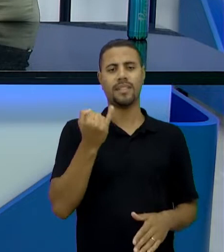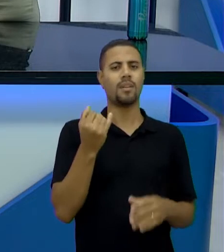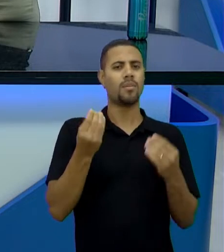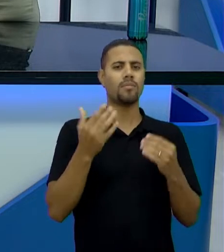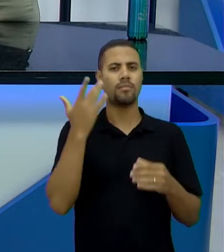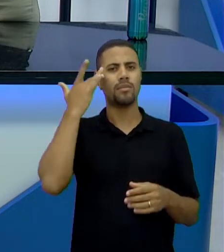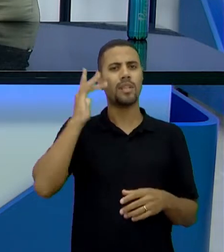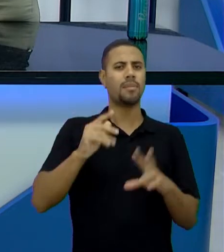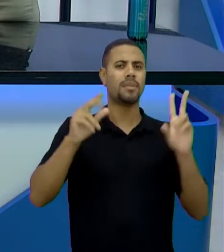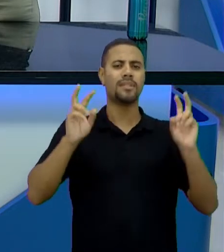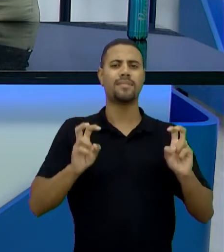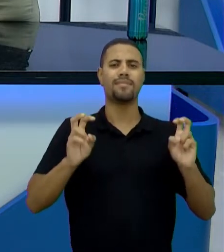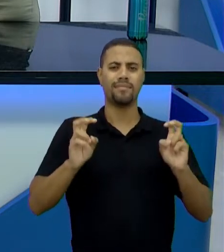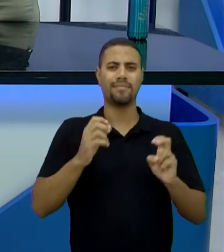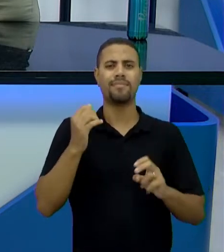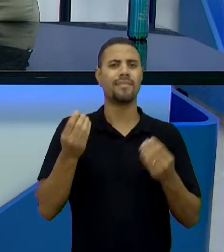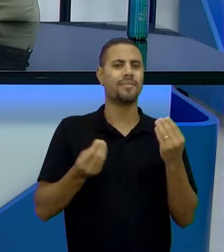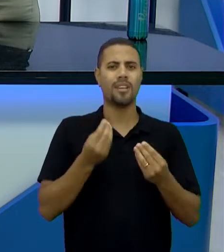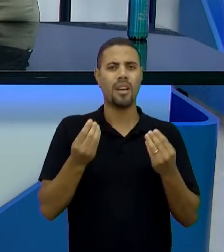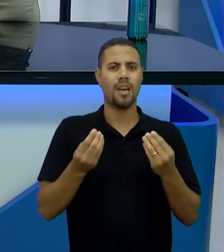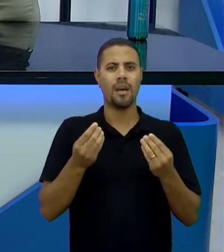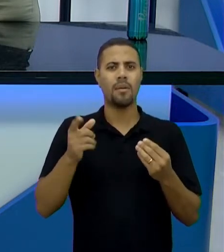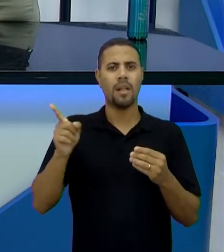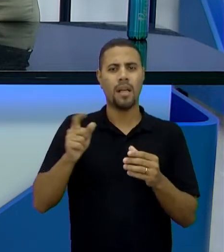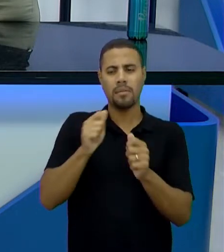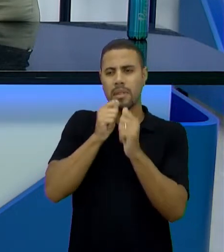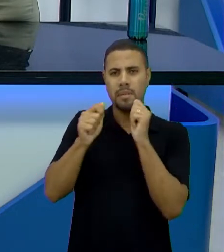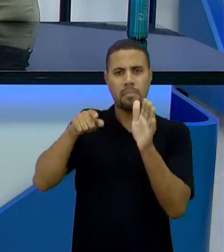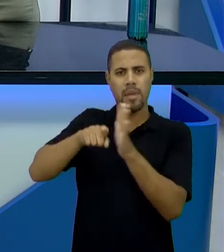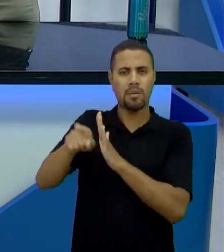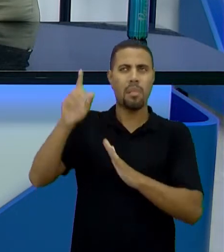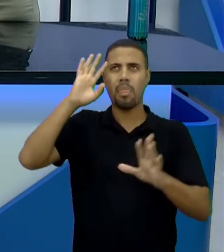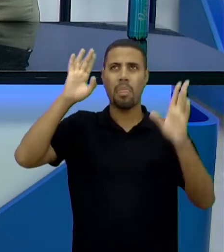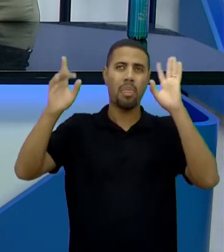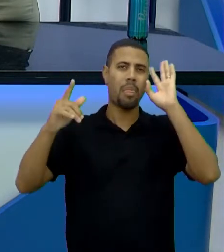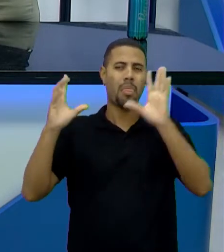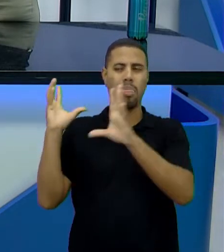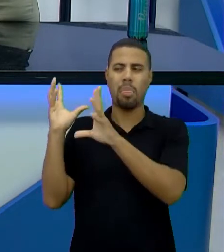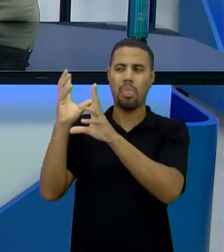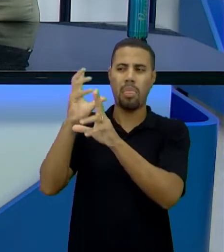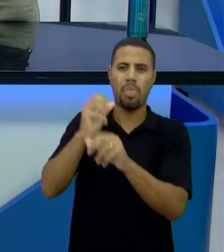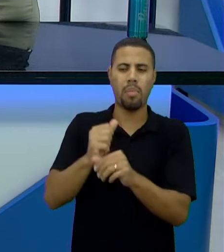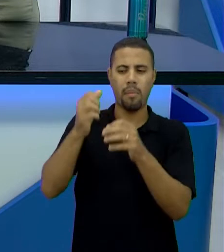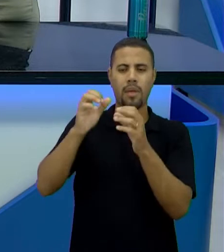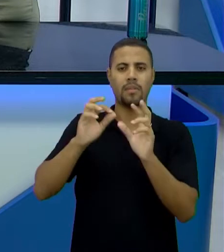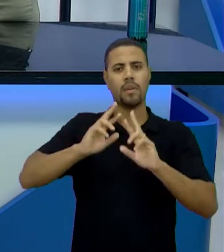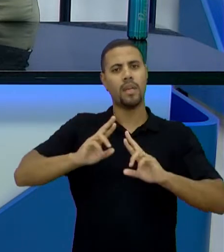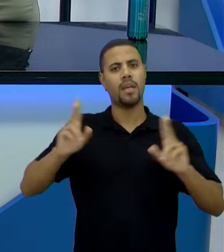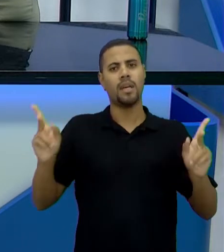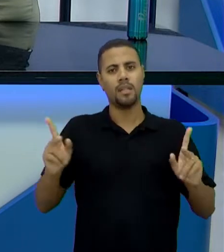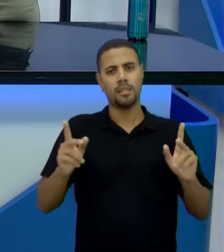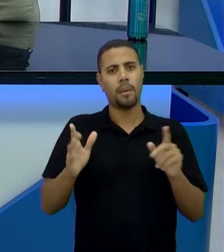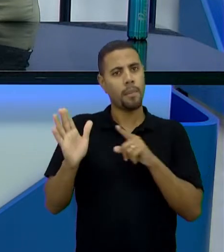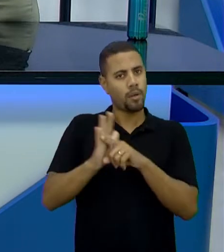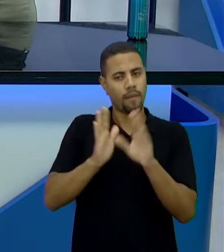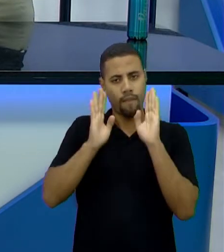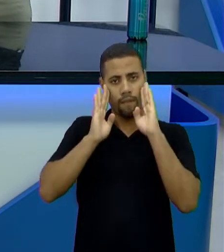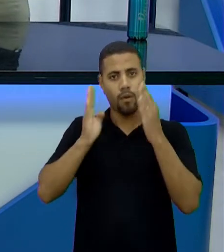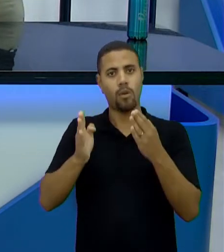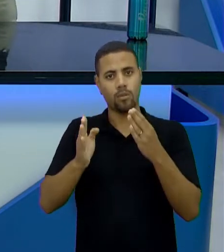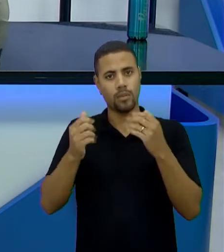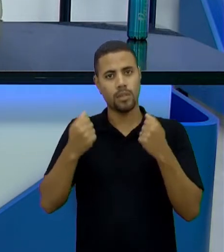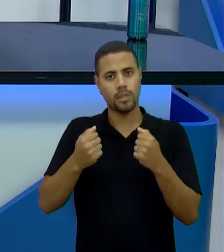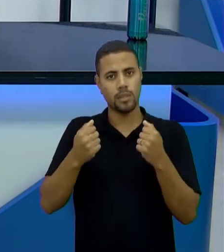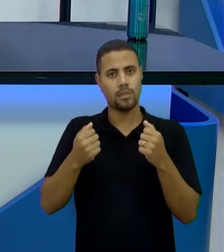souber sobre o assunto, ele vai viajar e você acompanha e acha que tá tudo bem, não tá, né? Para quem